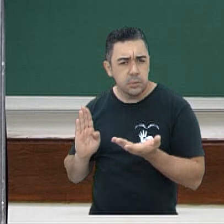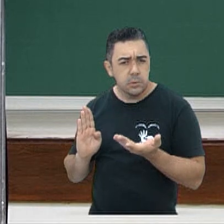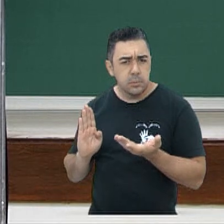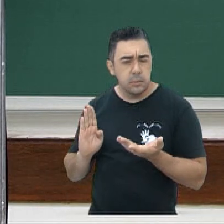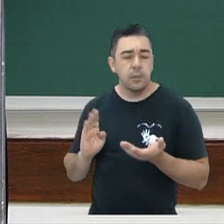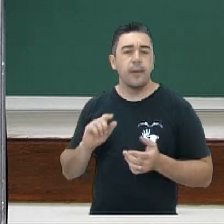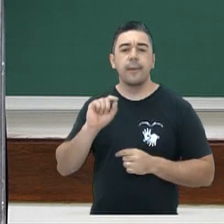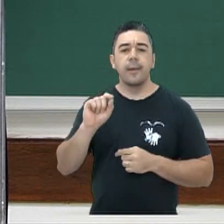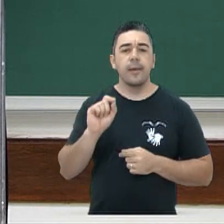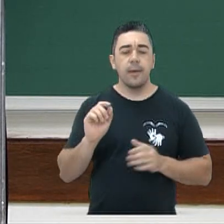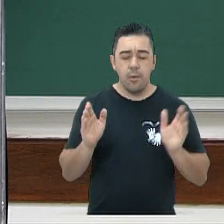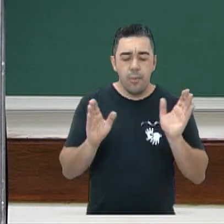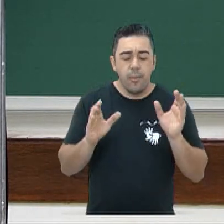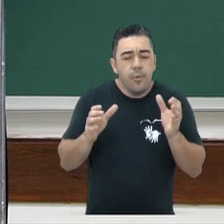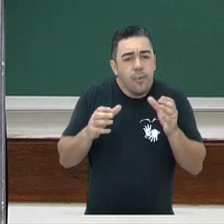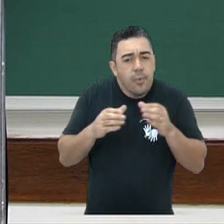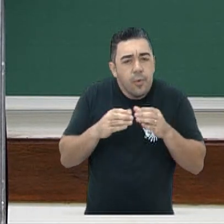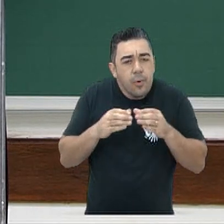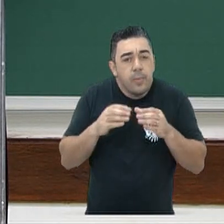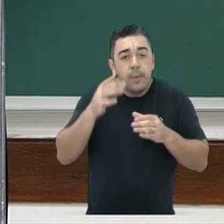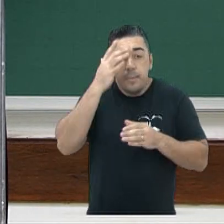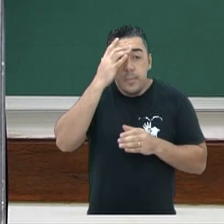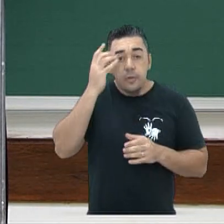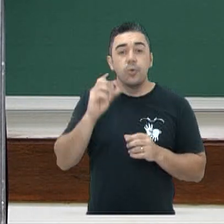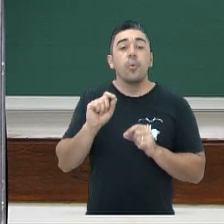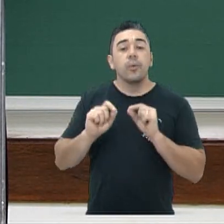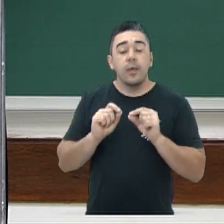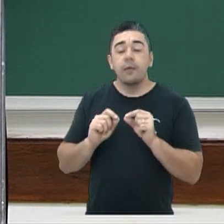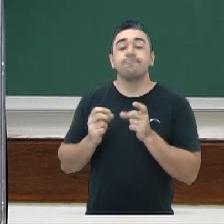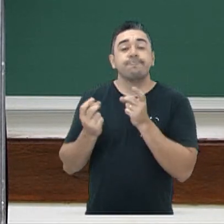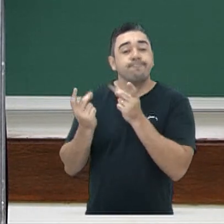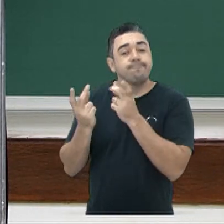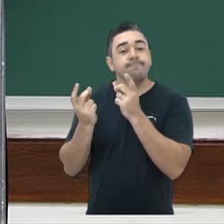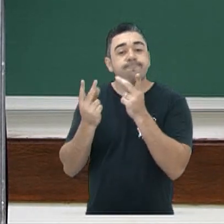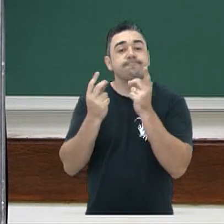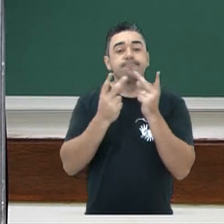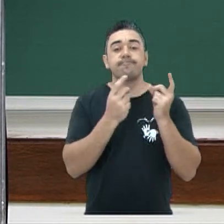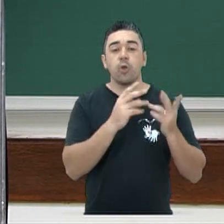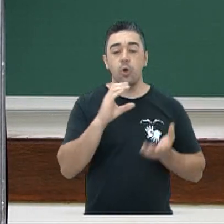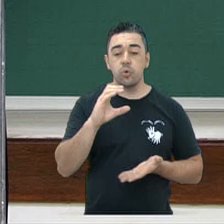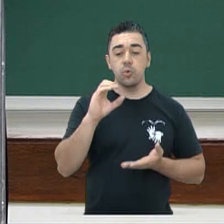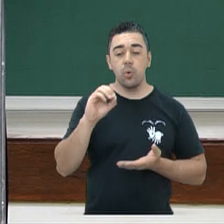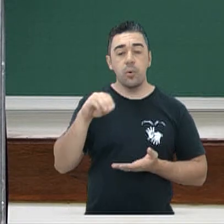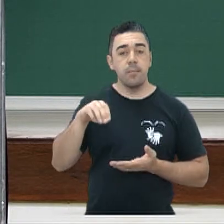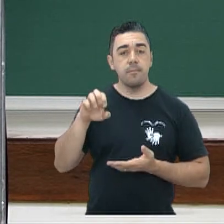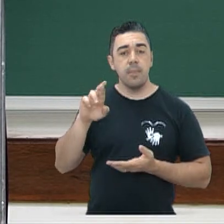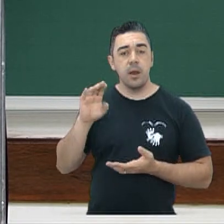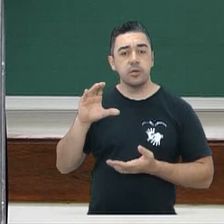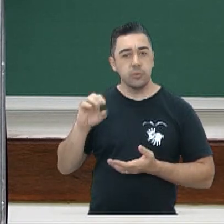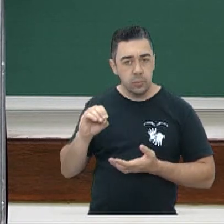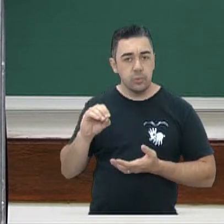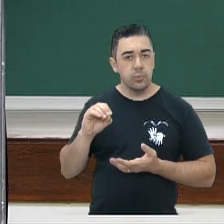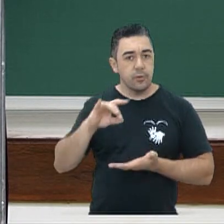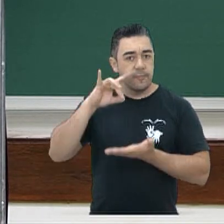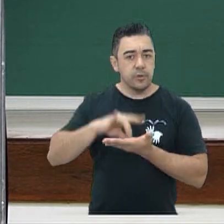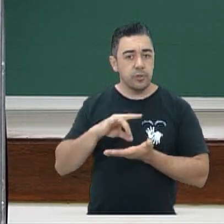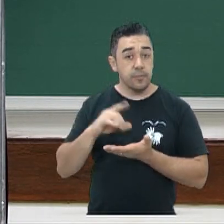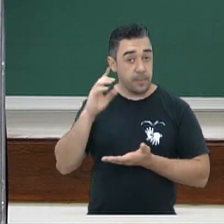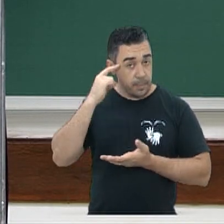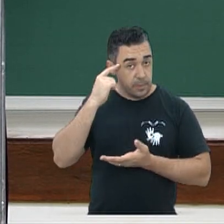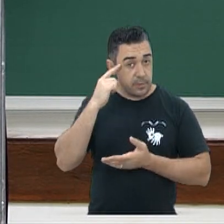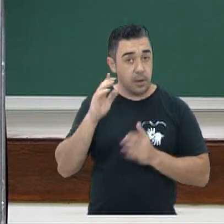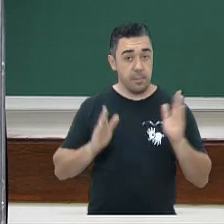A burguesia são aquelas pessoas voltadas para o comércio, né, para um comércio efetivo, para um lucro. A gente tem que pensar que no